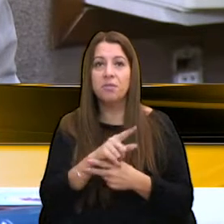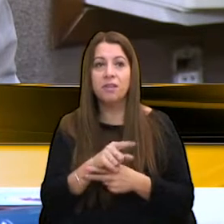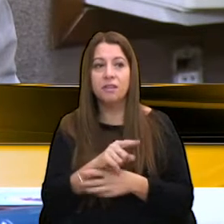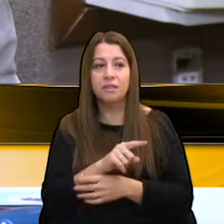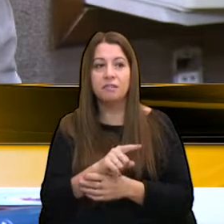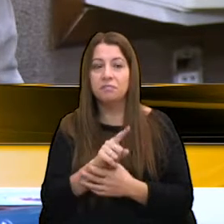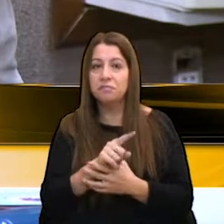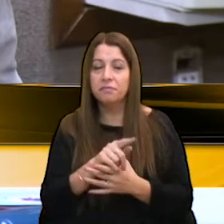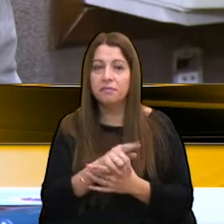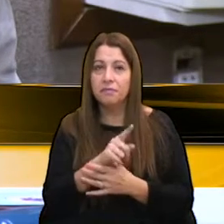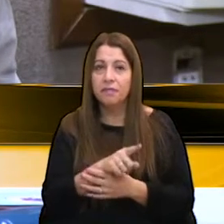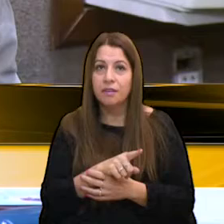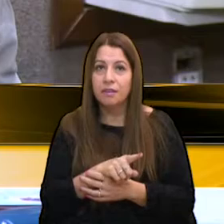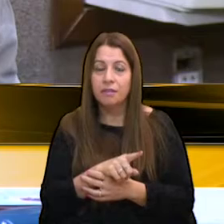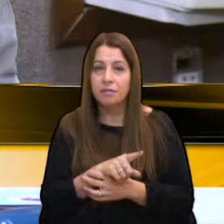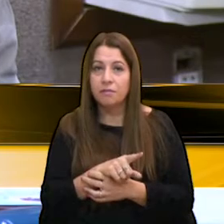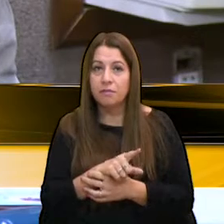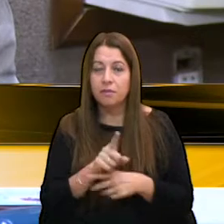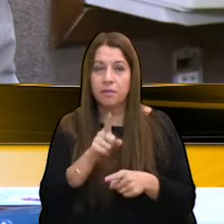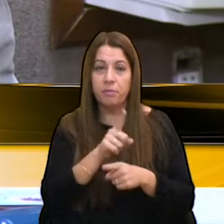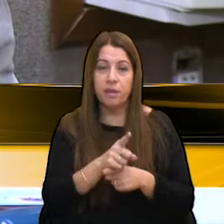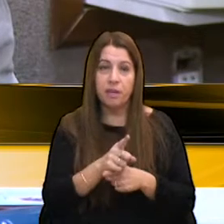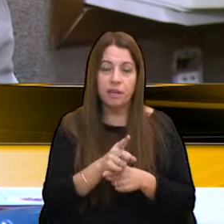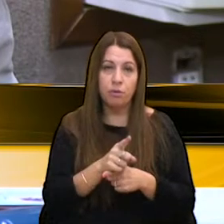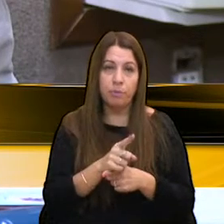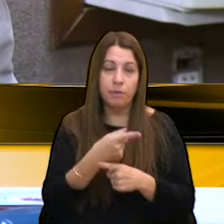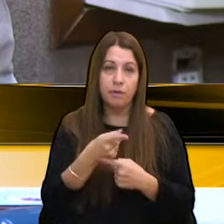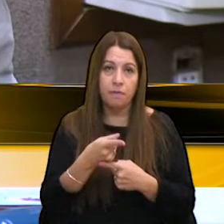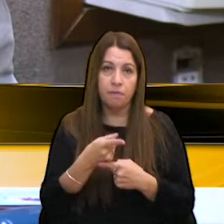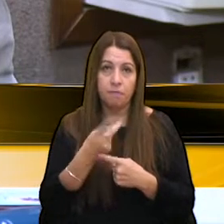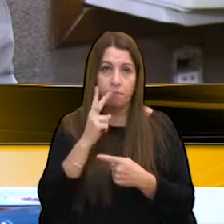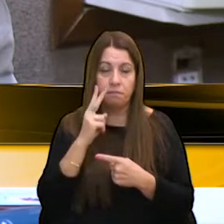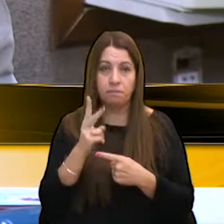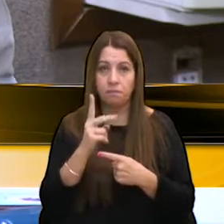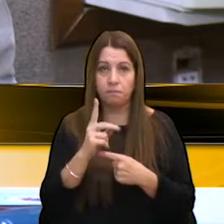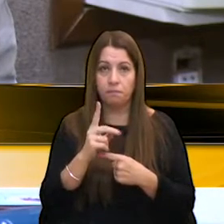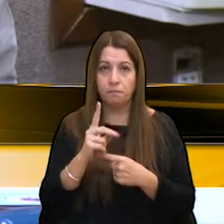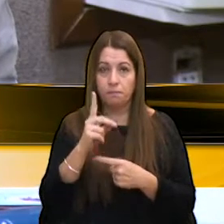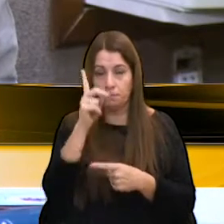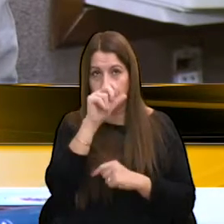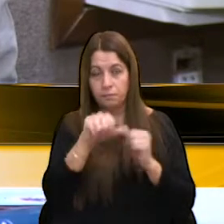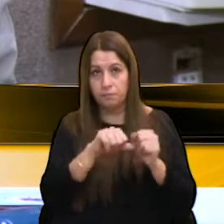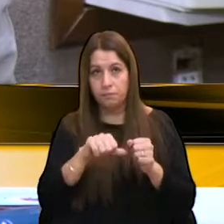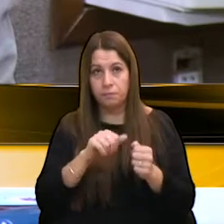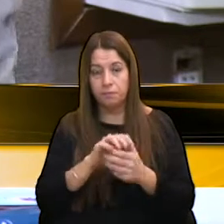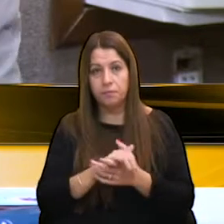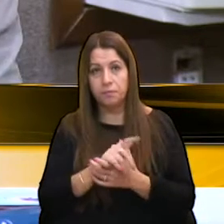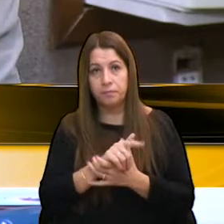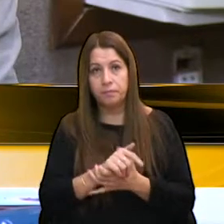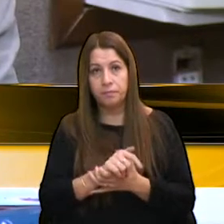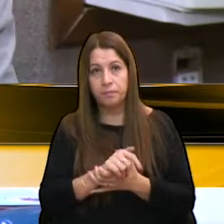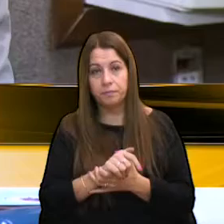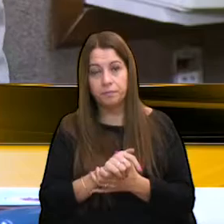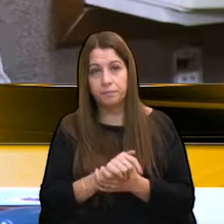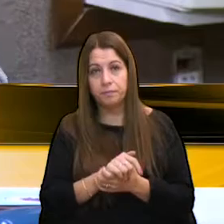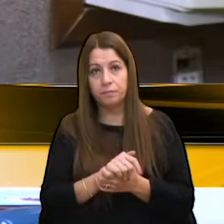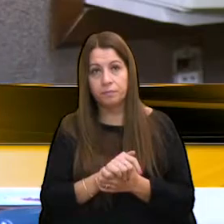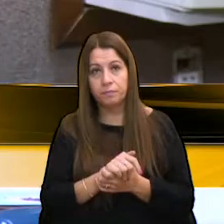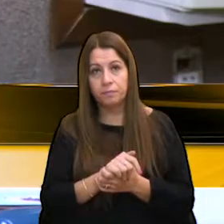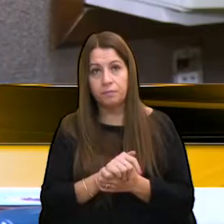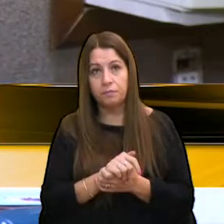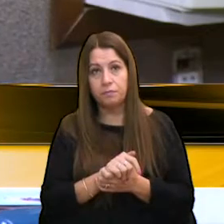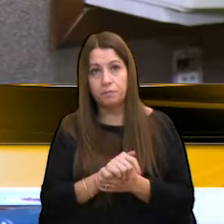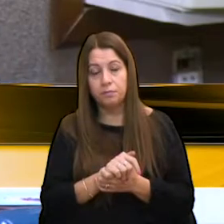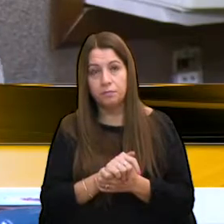cedo e eu não acredito que era necessário essas mudanças aí, né? Vereador, também é importante esse relato